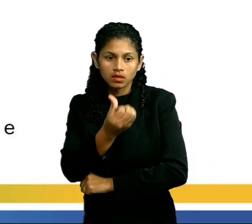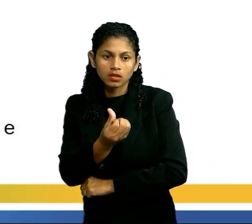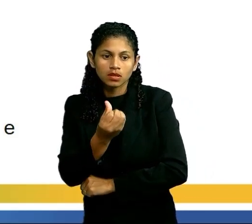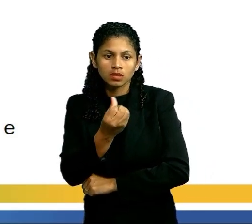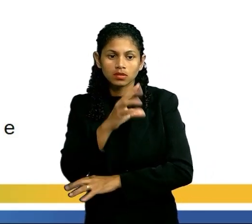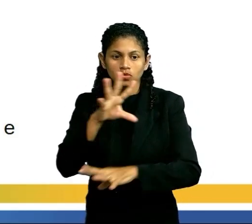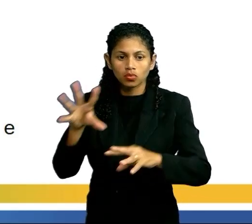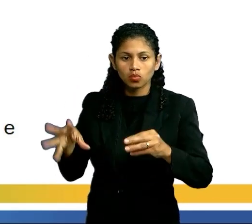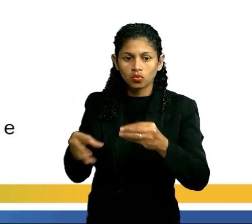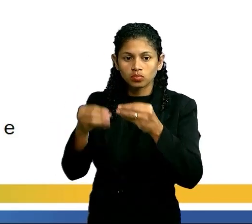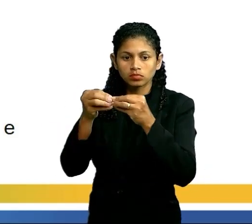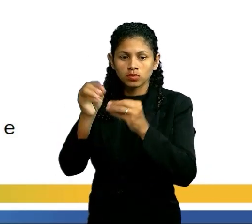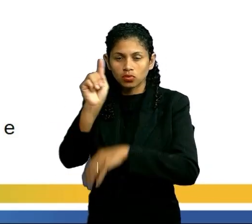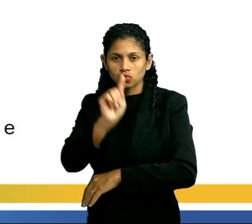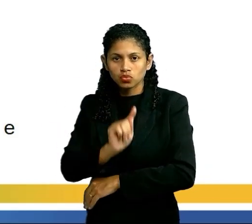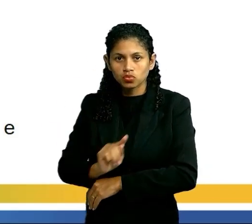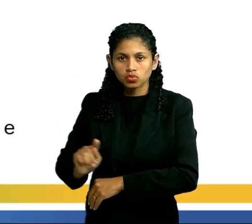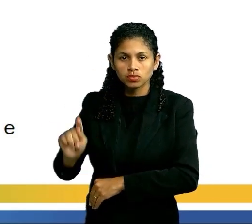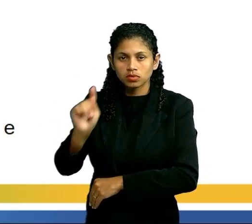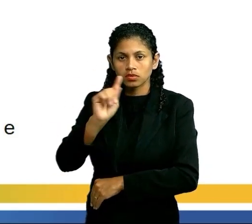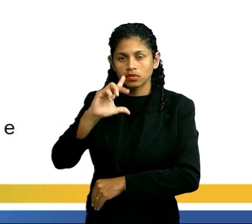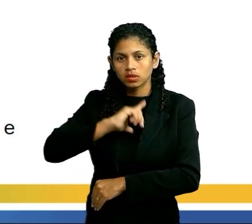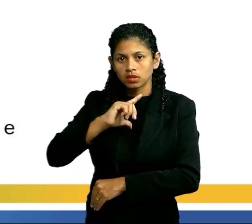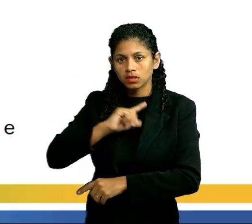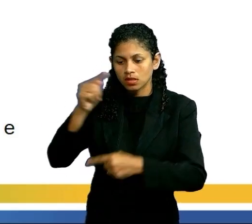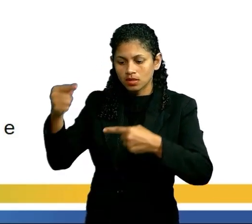duplas alternadas.